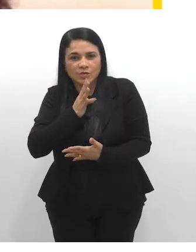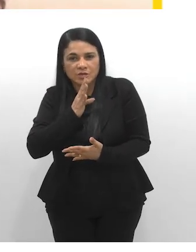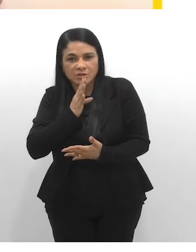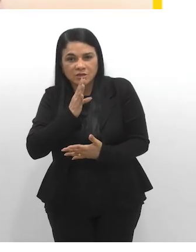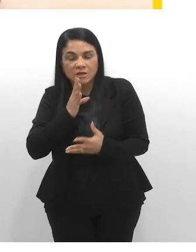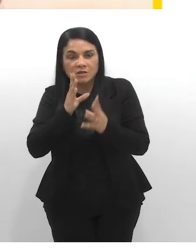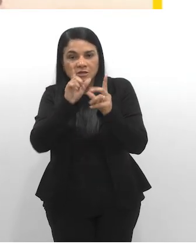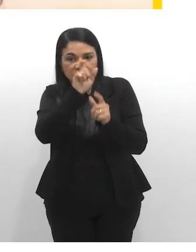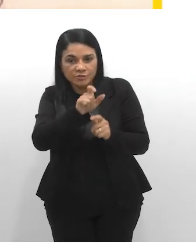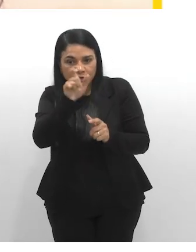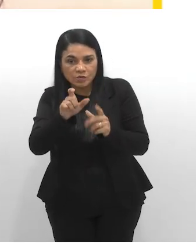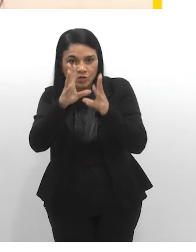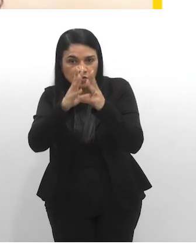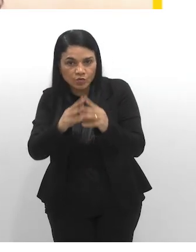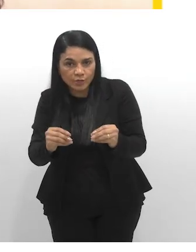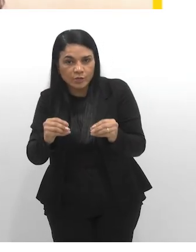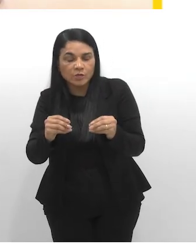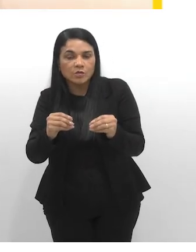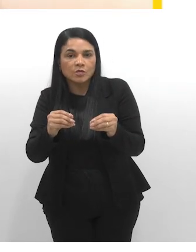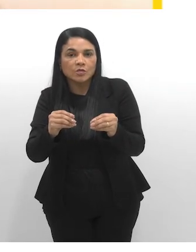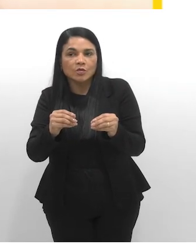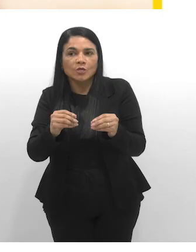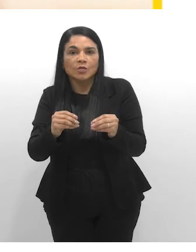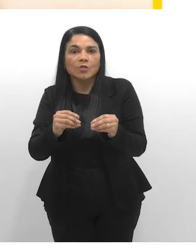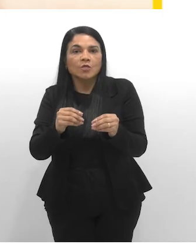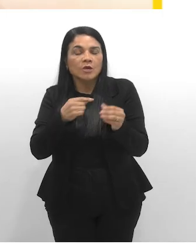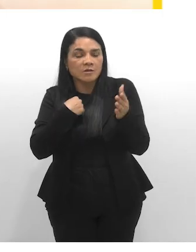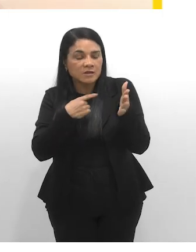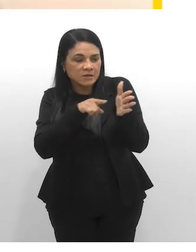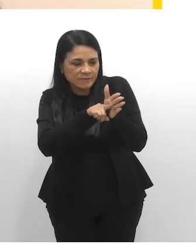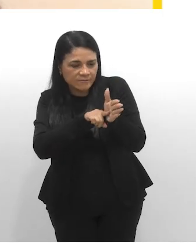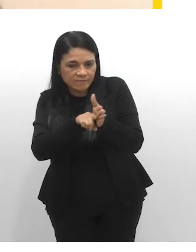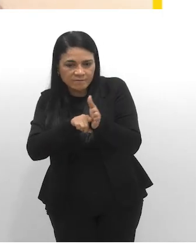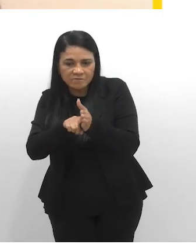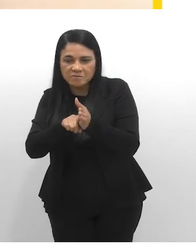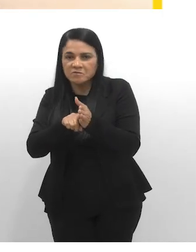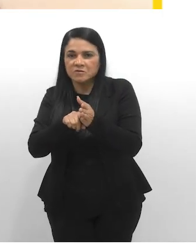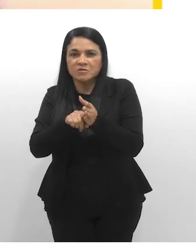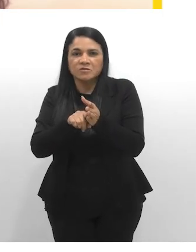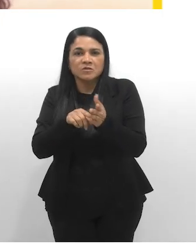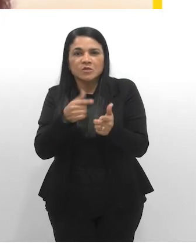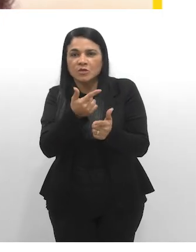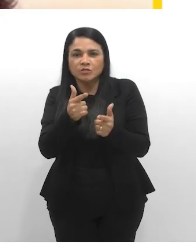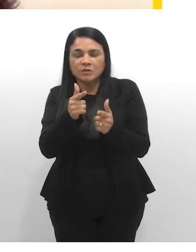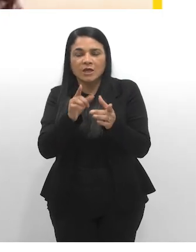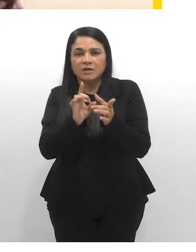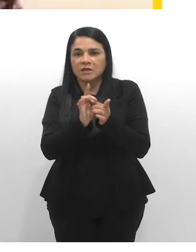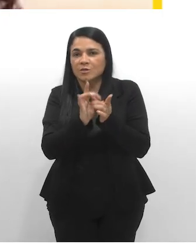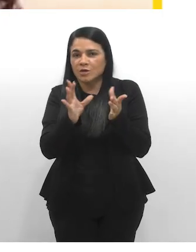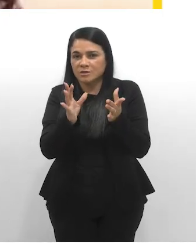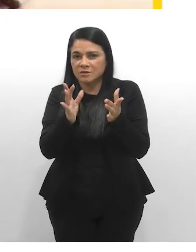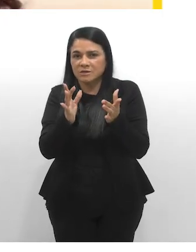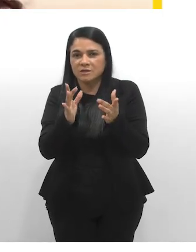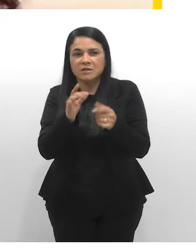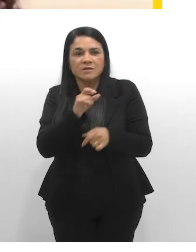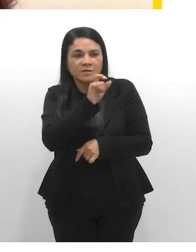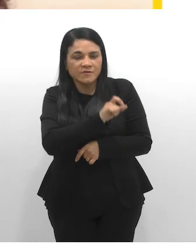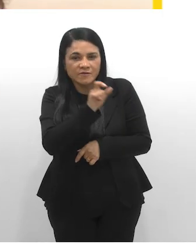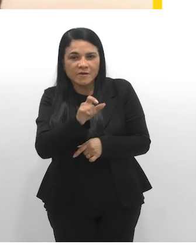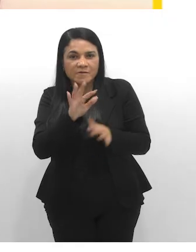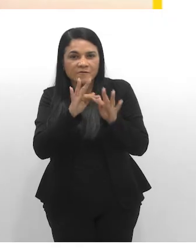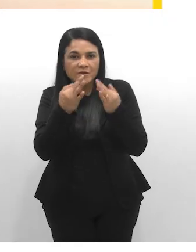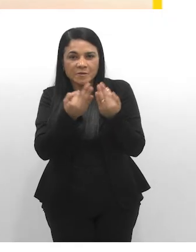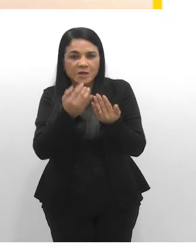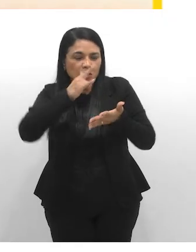reconhecimento dessa condição de desaparecimento forçado enquanto há investigação. Então, desburocratizar para a família